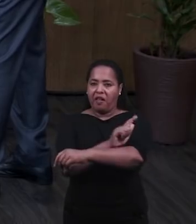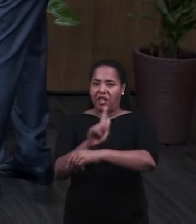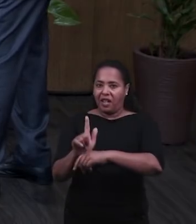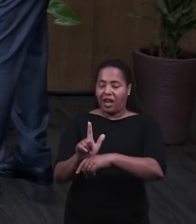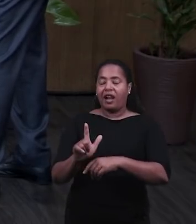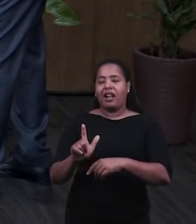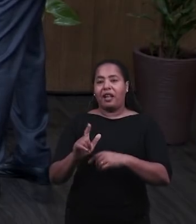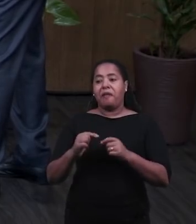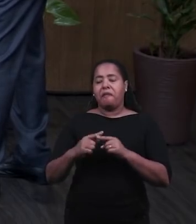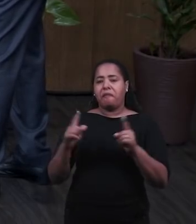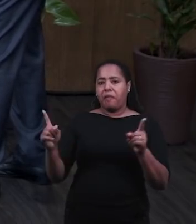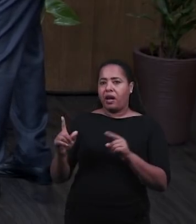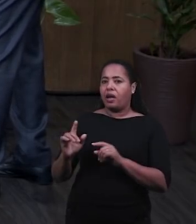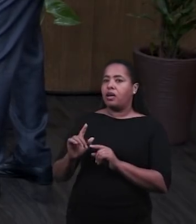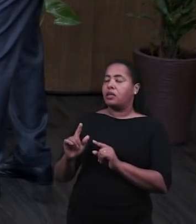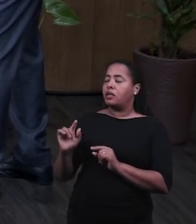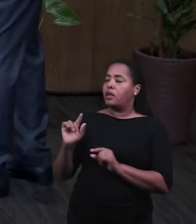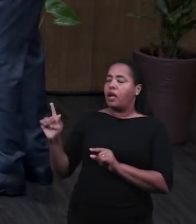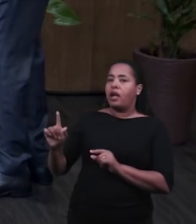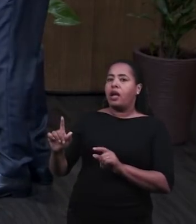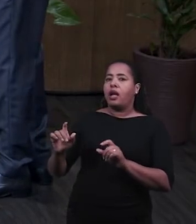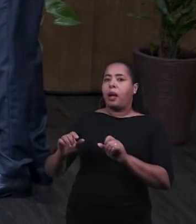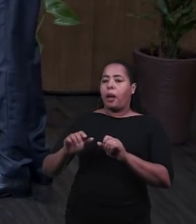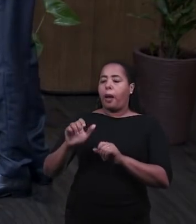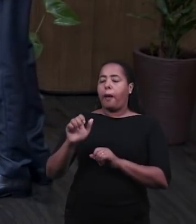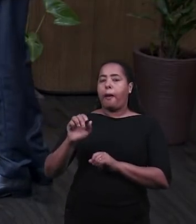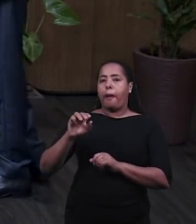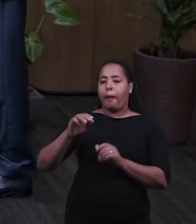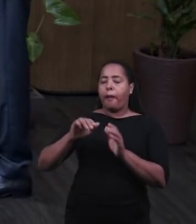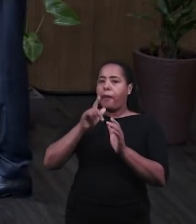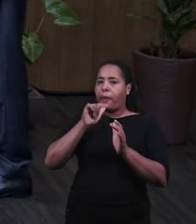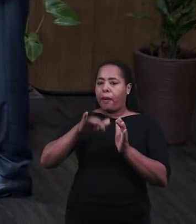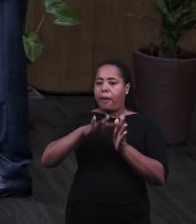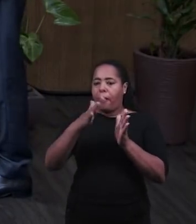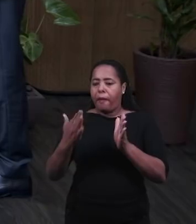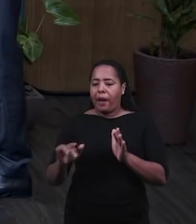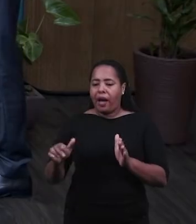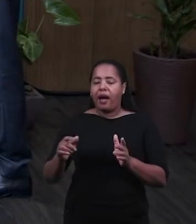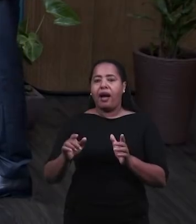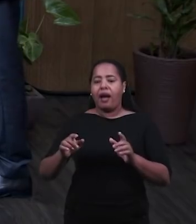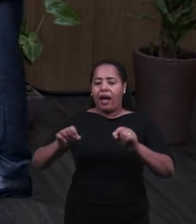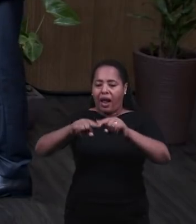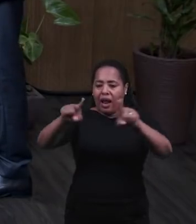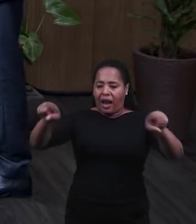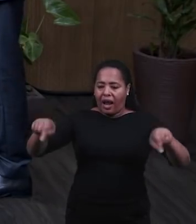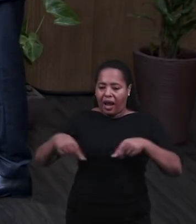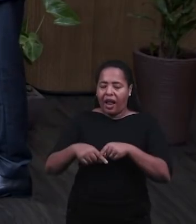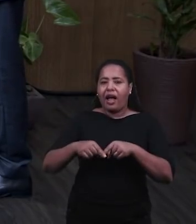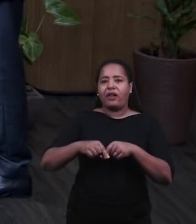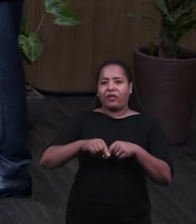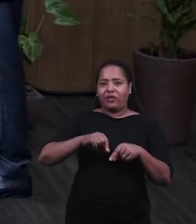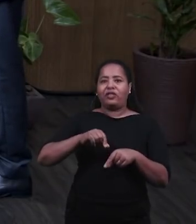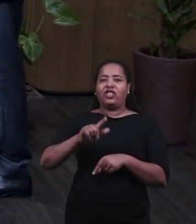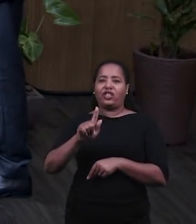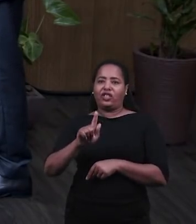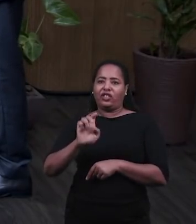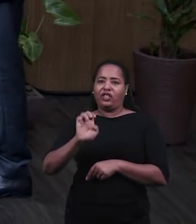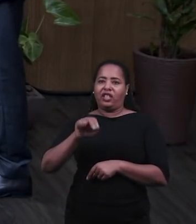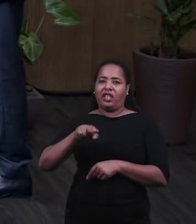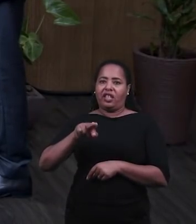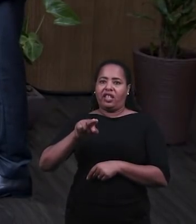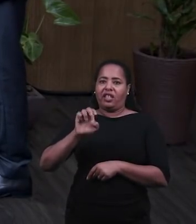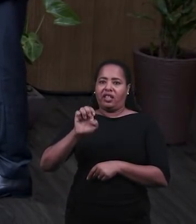lago, também chamado Mar de Tiberíades. Lago de Genezaré também. Lago de Genezaré. Aí está a